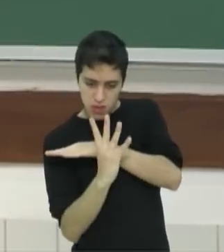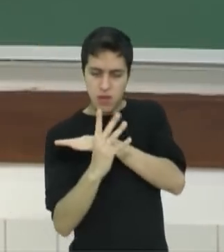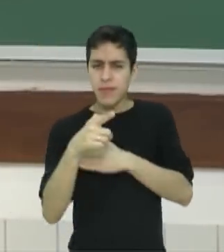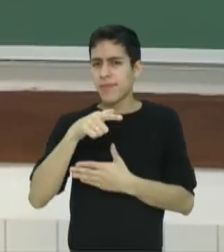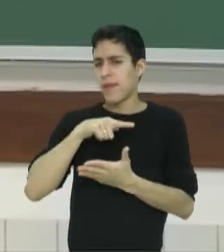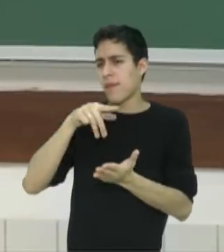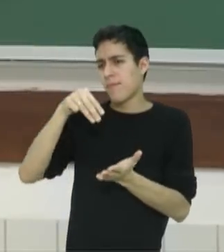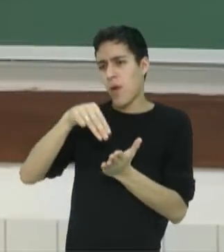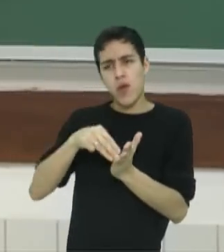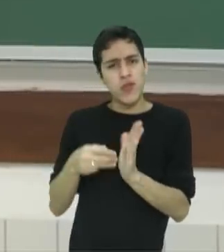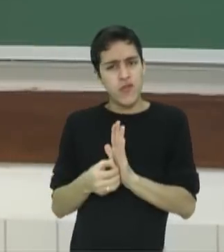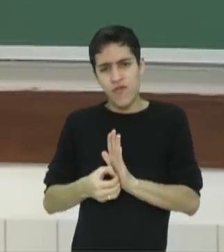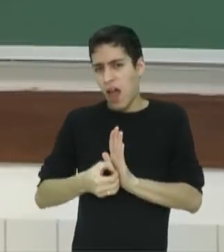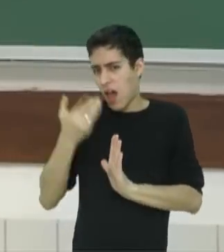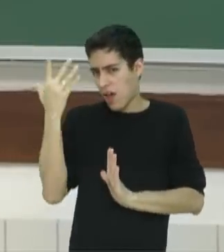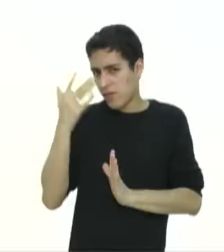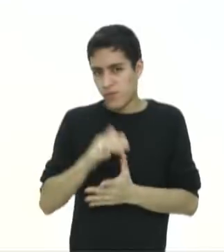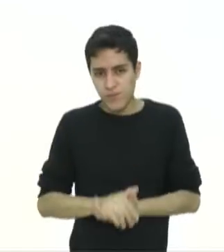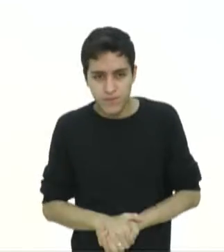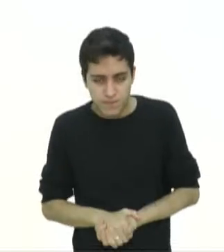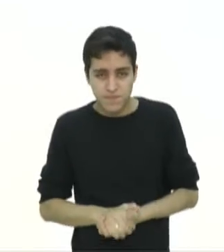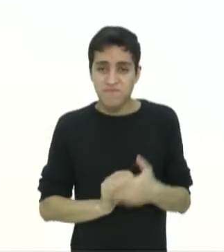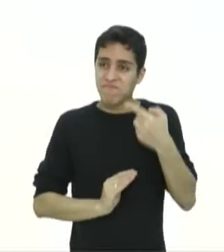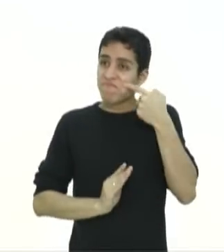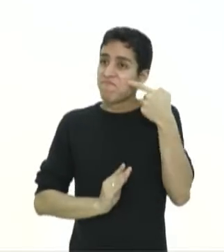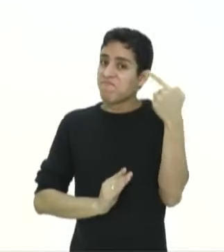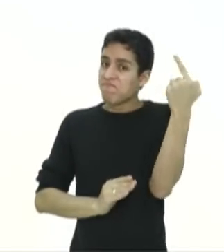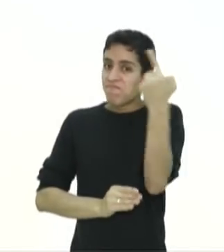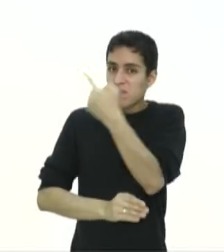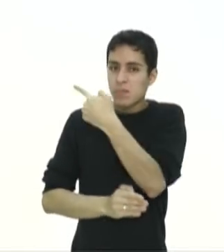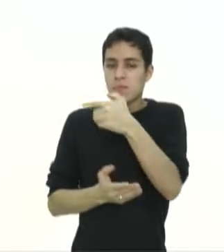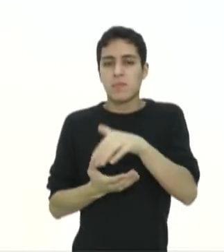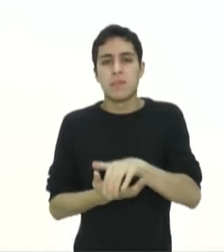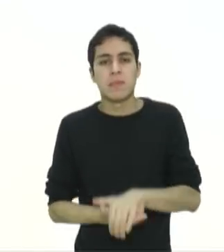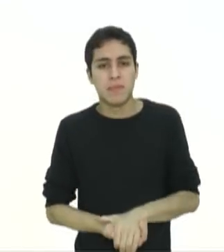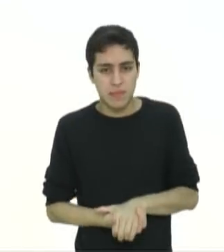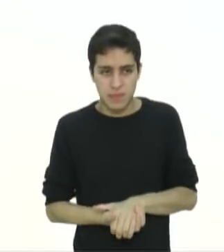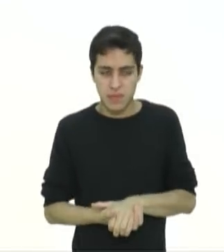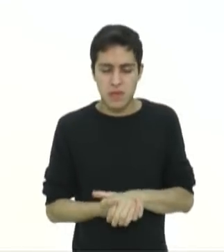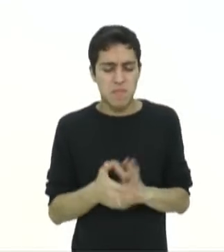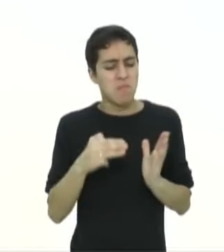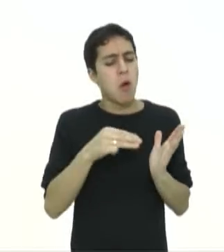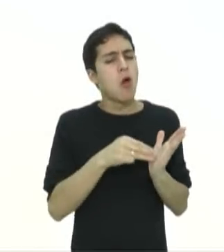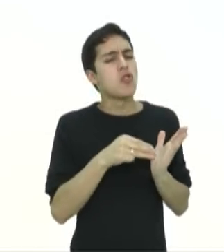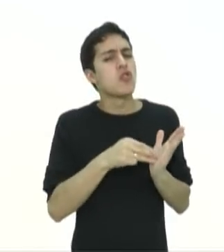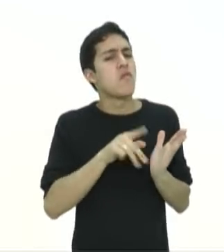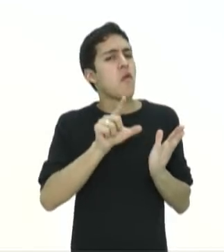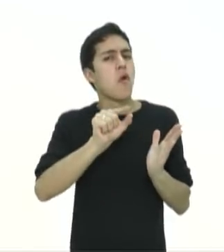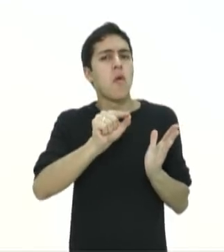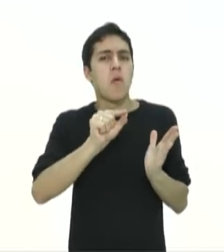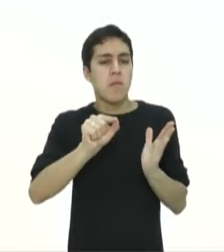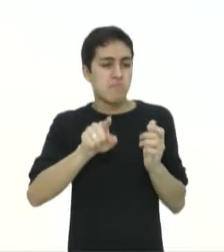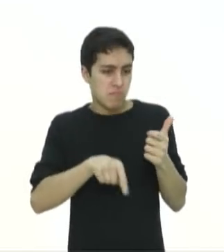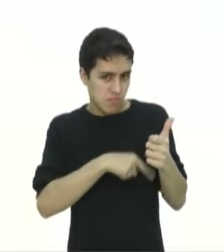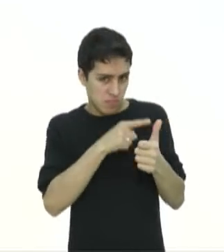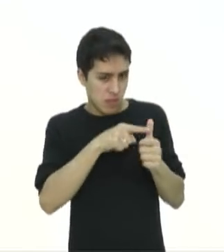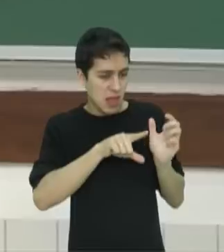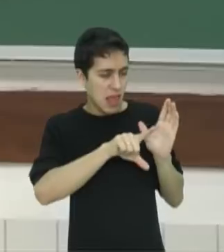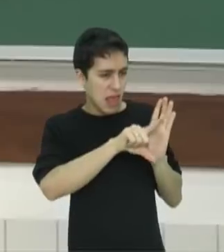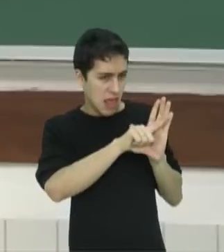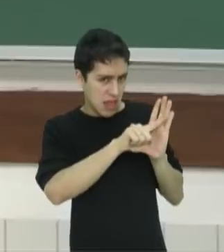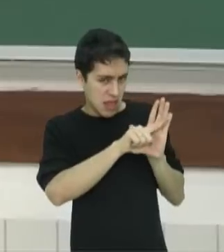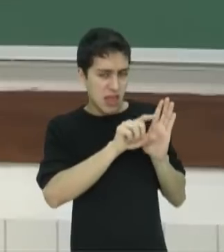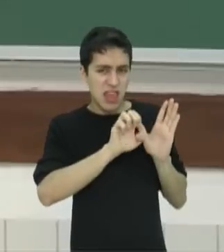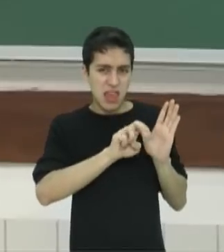motivos. Tá? E olha só, nós temos aqui, entre esses motivos, a Lei Eusébio de Queiroz, mas